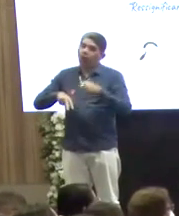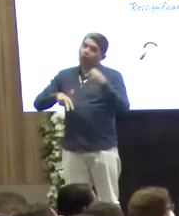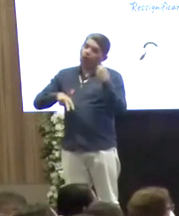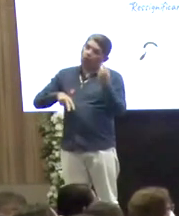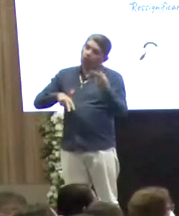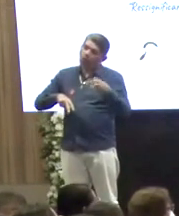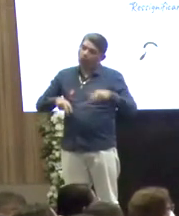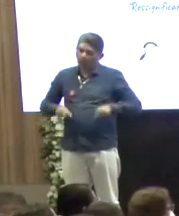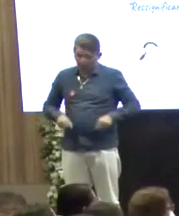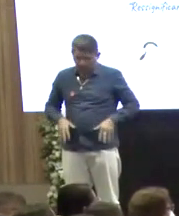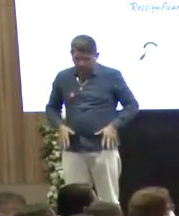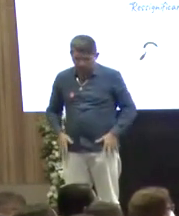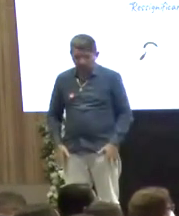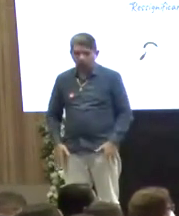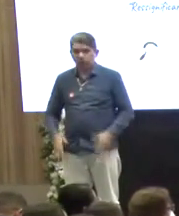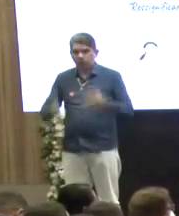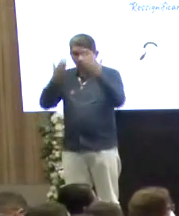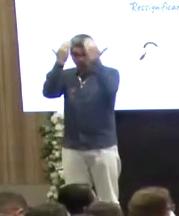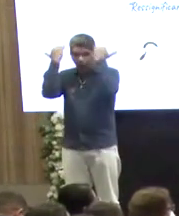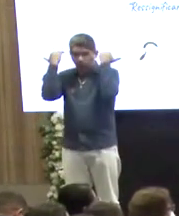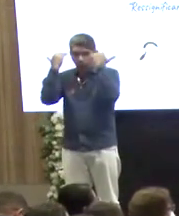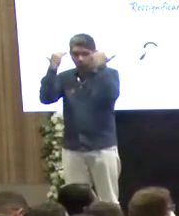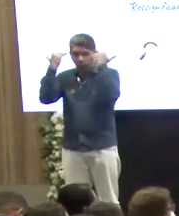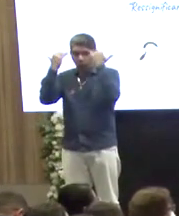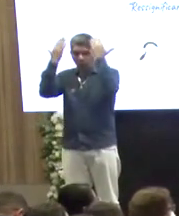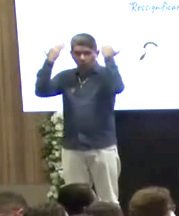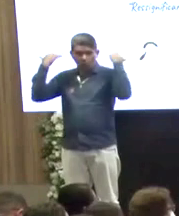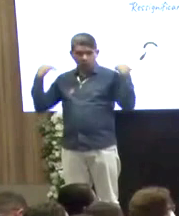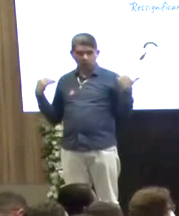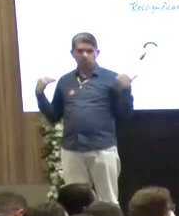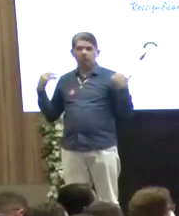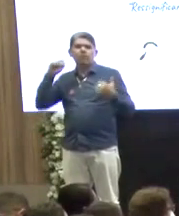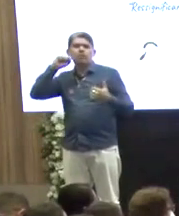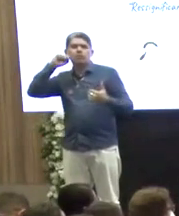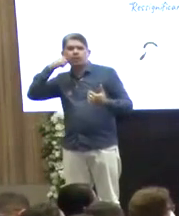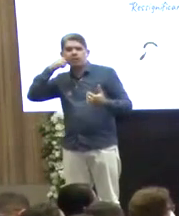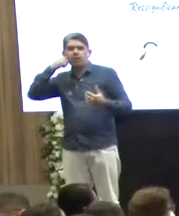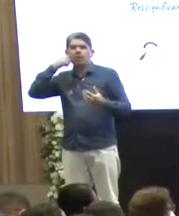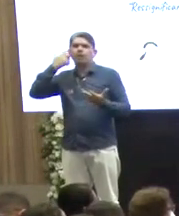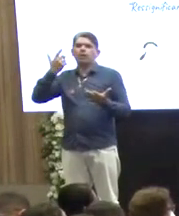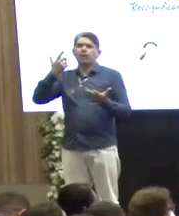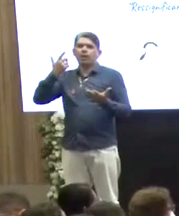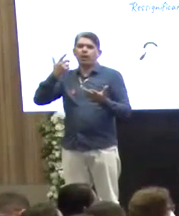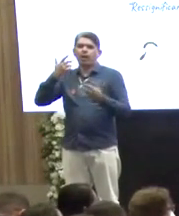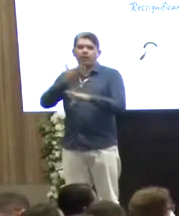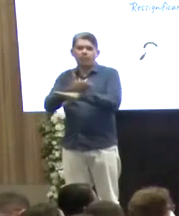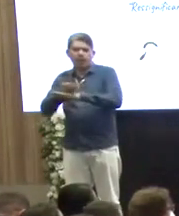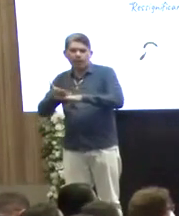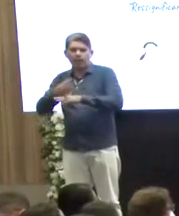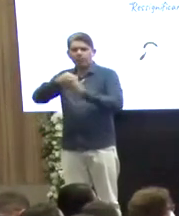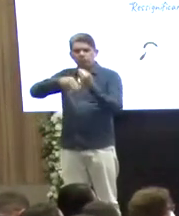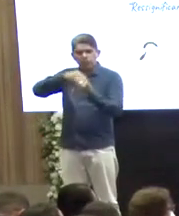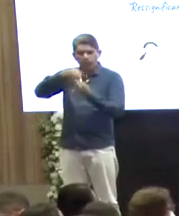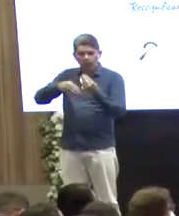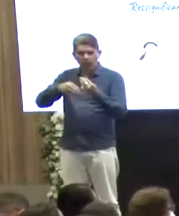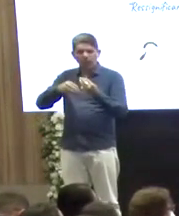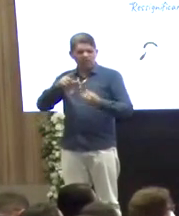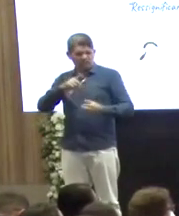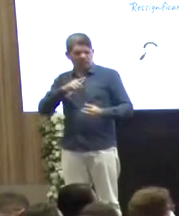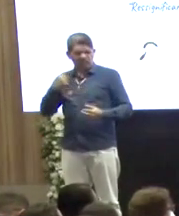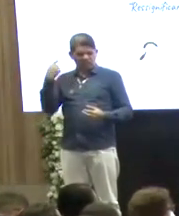pensar em nós, mulheres. Há tempos atrás, já vou eu com esse tempo, há tempos, nós, mulheres, estaríamos aqui sentadas,